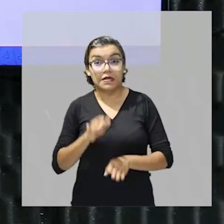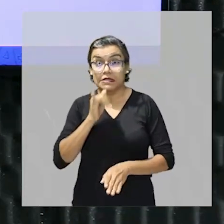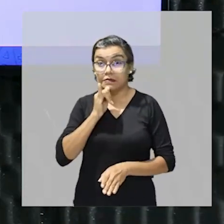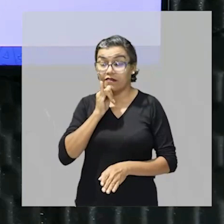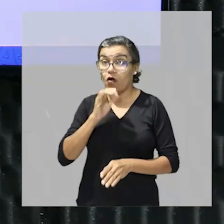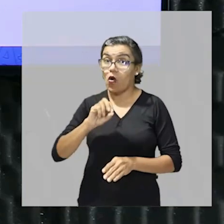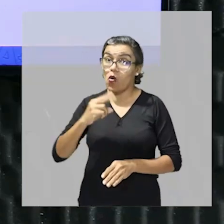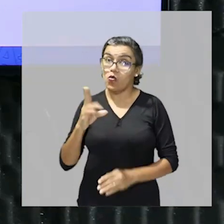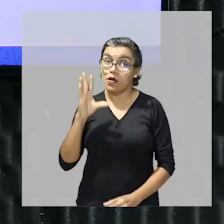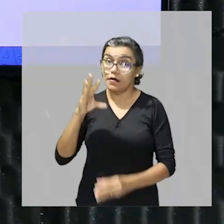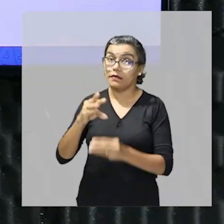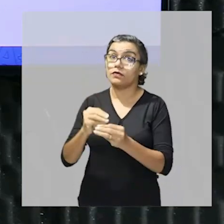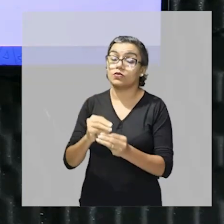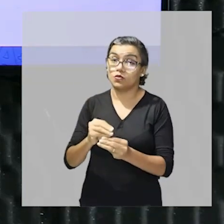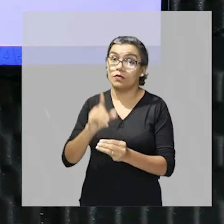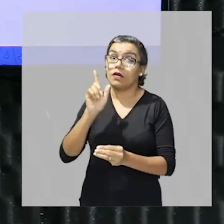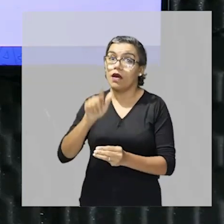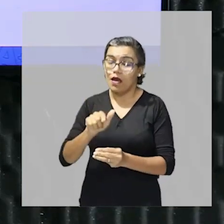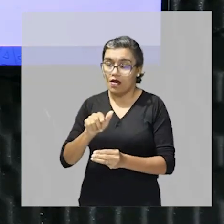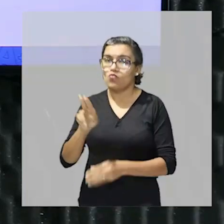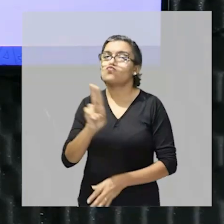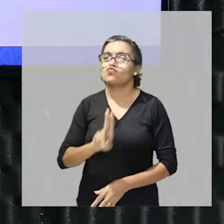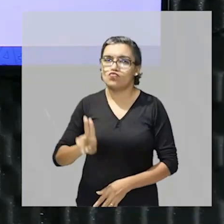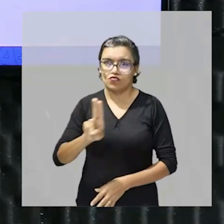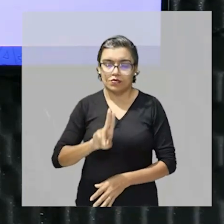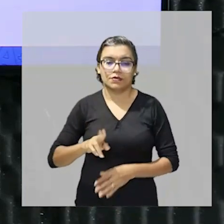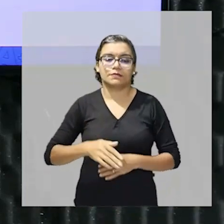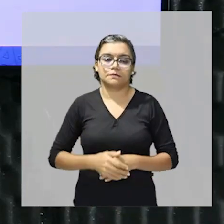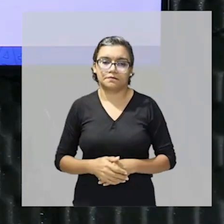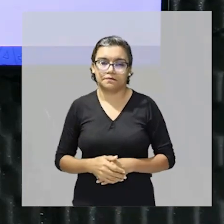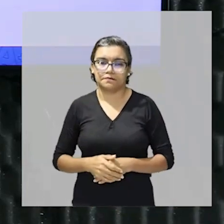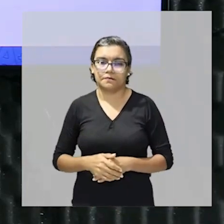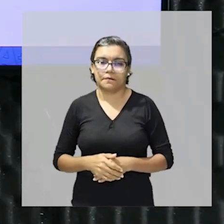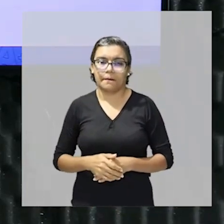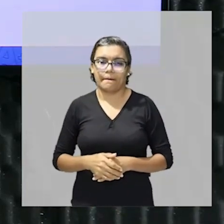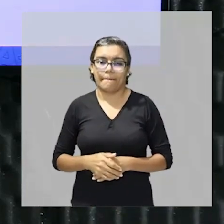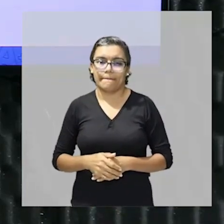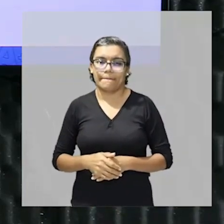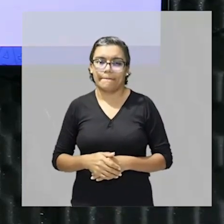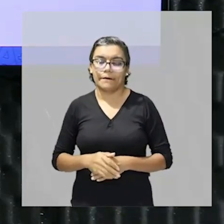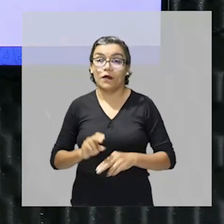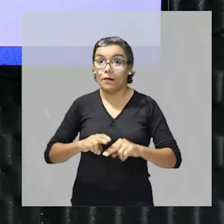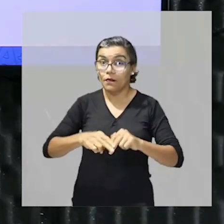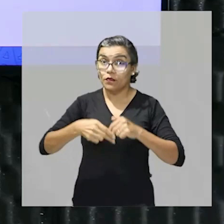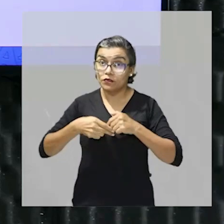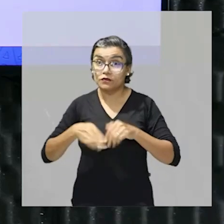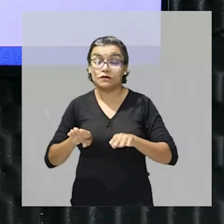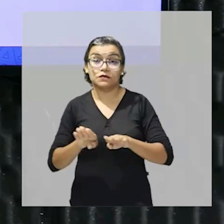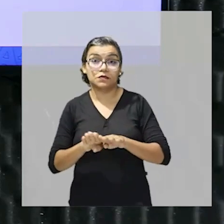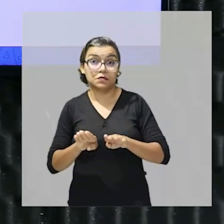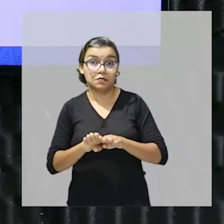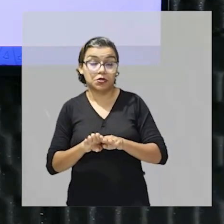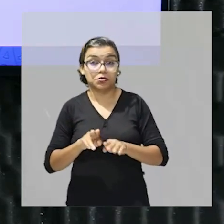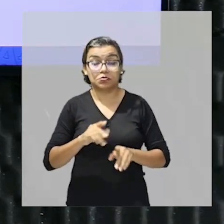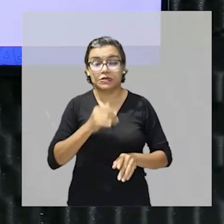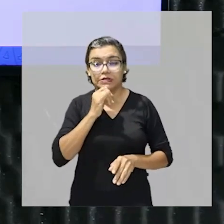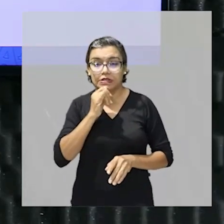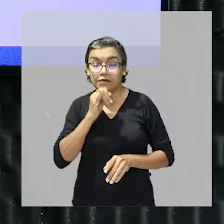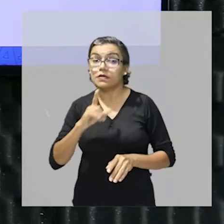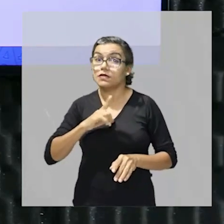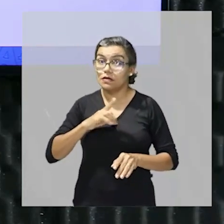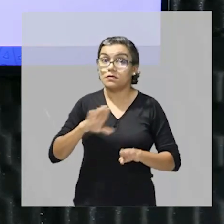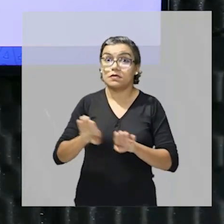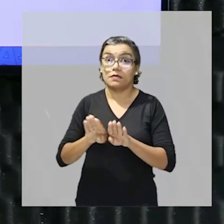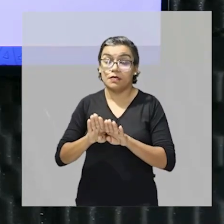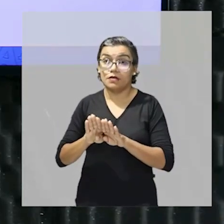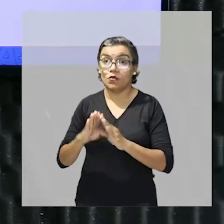resumo, também são marcadores muito usados. Causa e efeito, e nós temos a comparação ou a